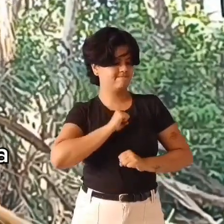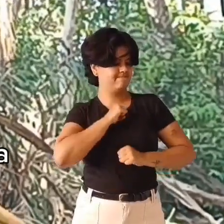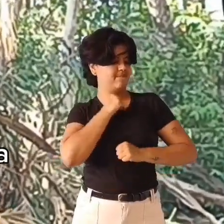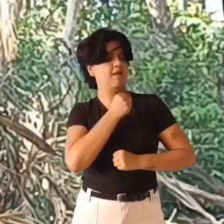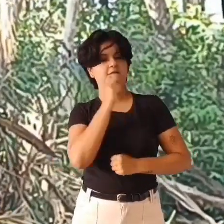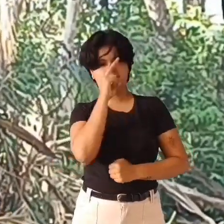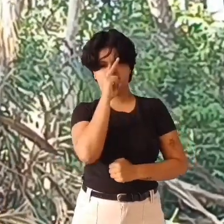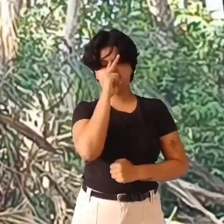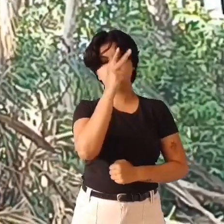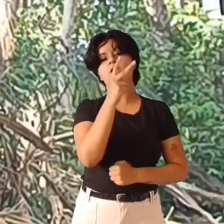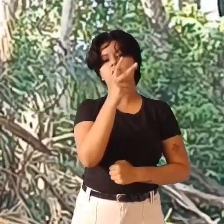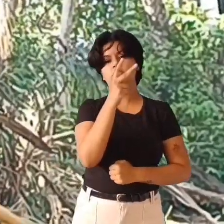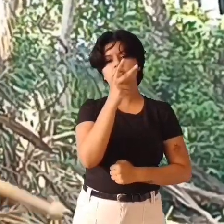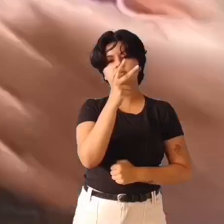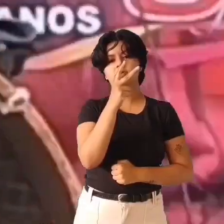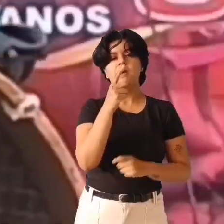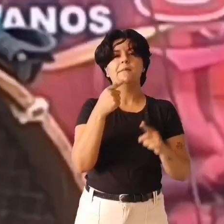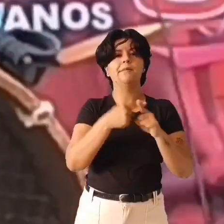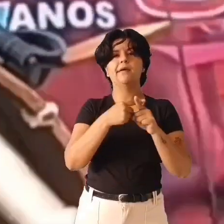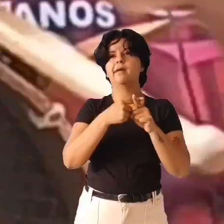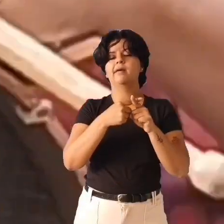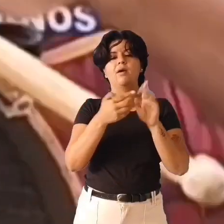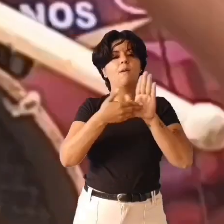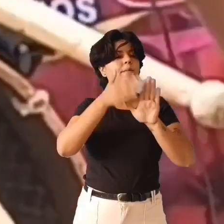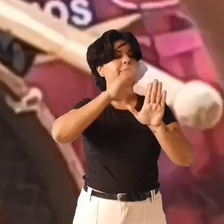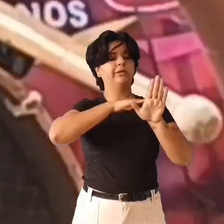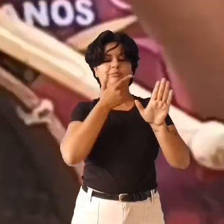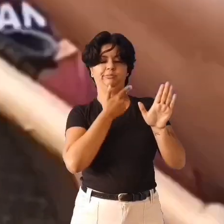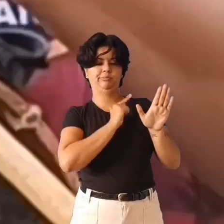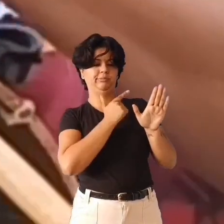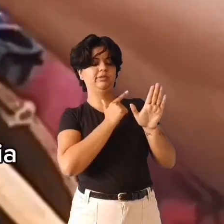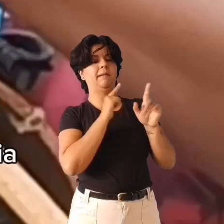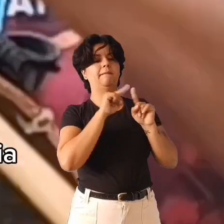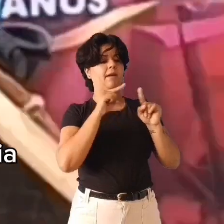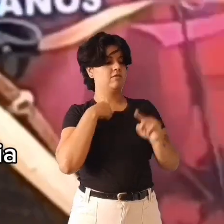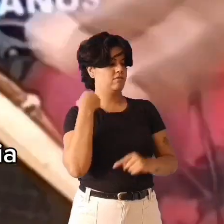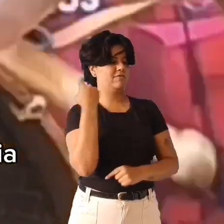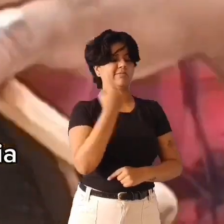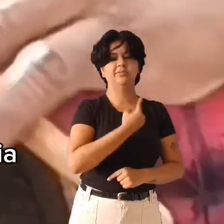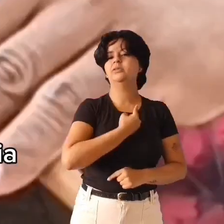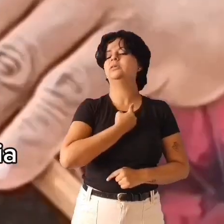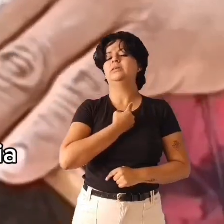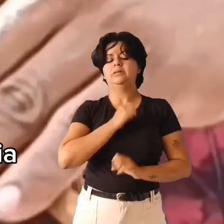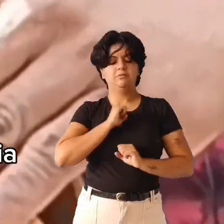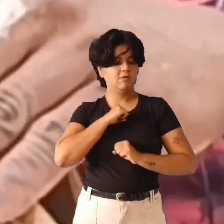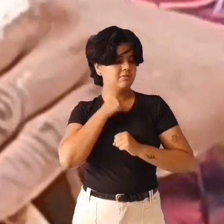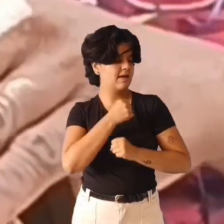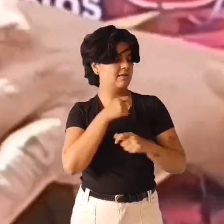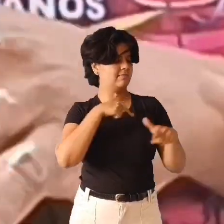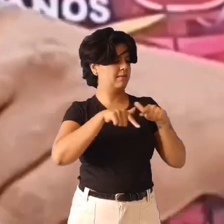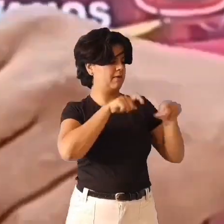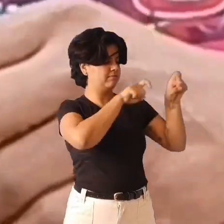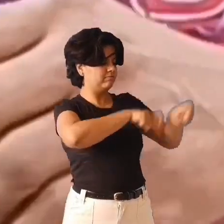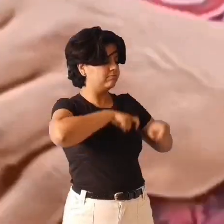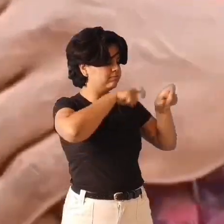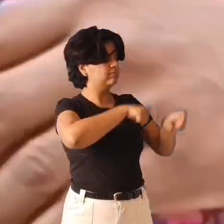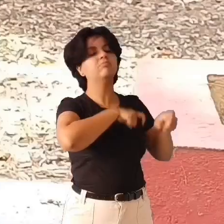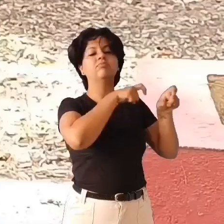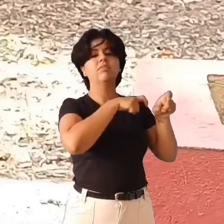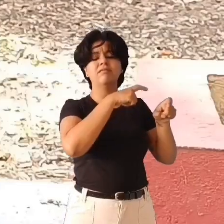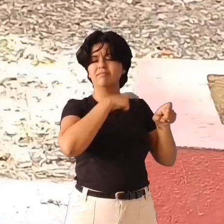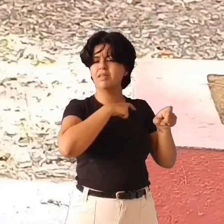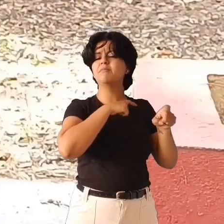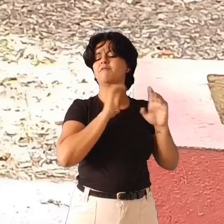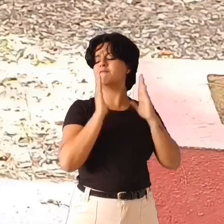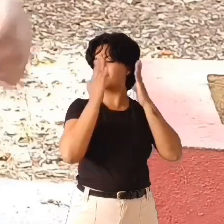ainda mais árdua, porque portas foram fechadas e a gente ficou tentando sobreviver da forma que podia, trabalhando na roça. E nós